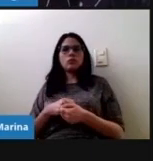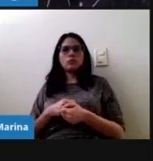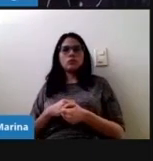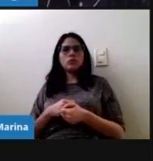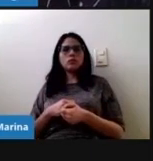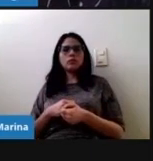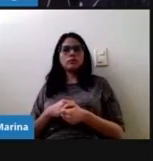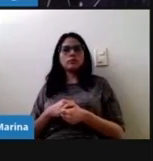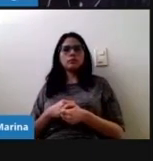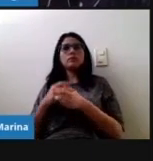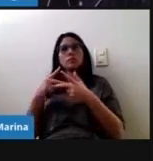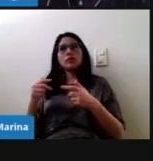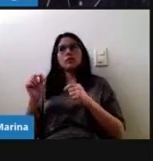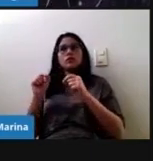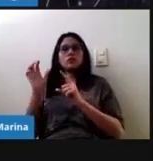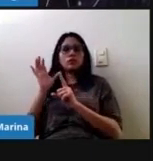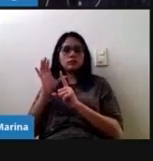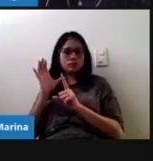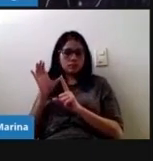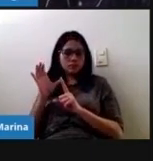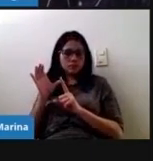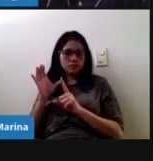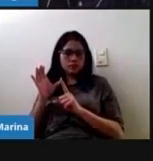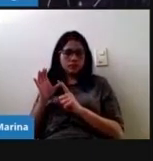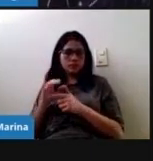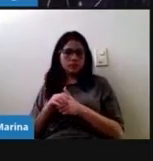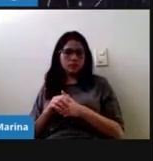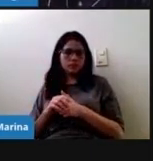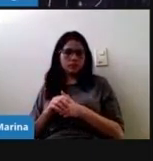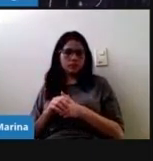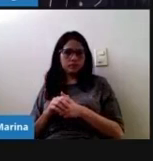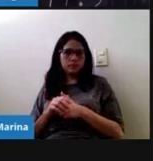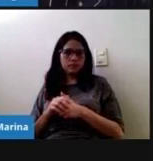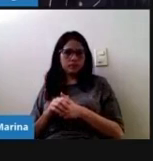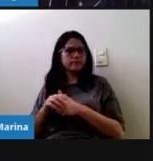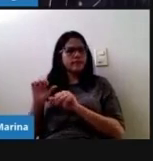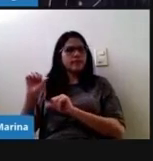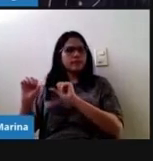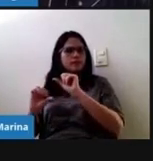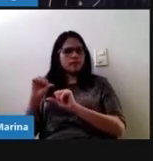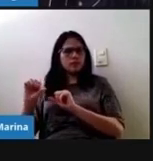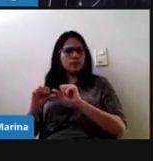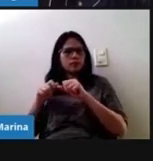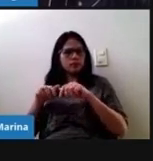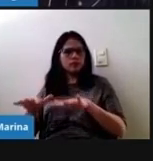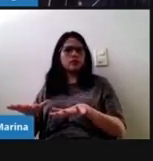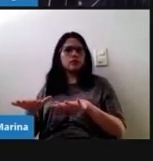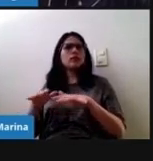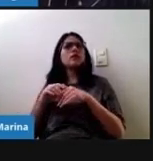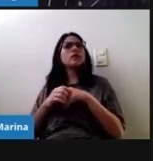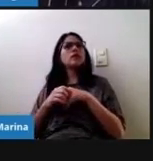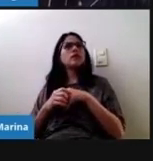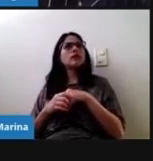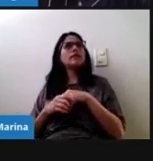e as suas notórias consequências. Então, a transição epidemiológica, ela está ligada a